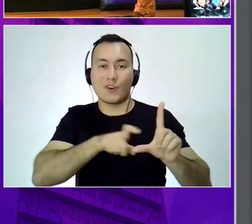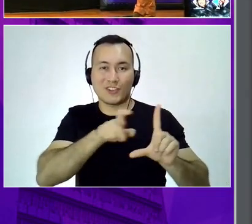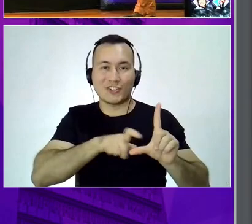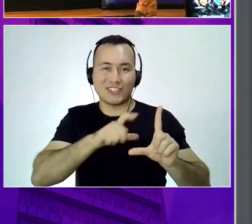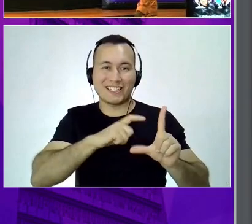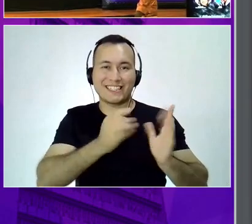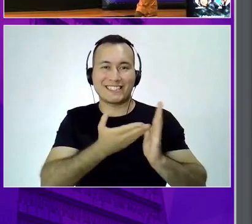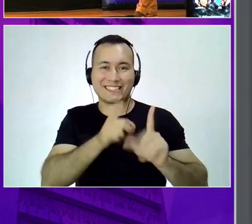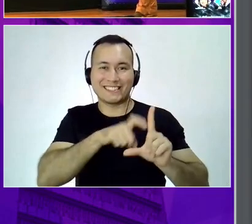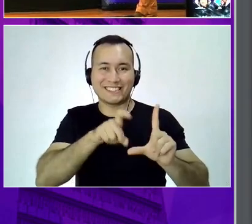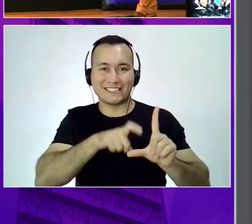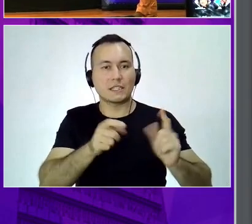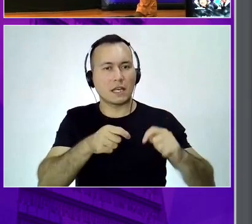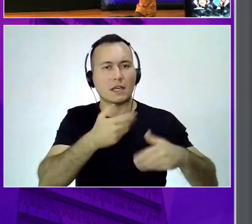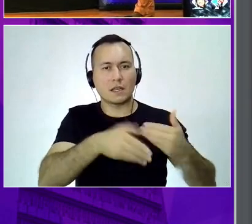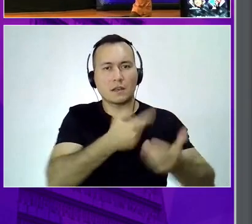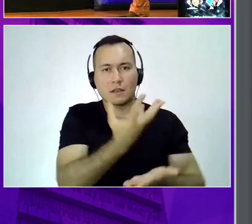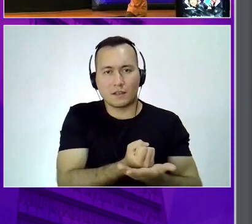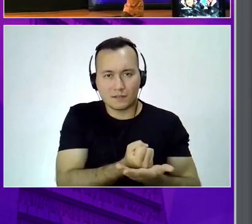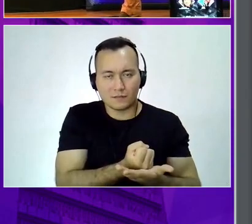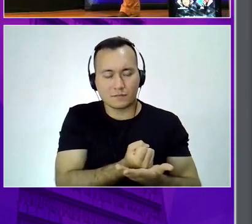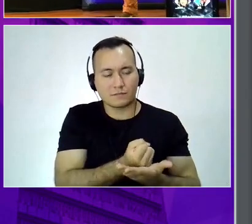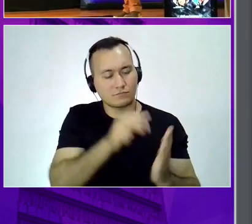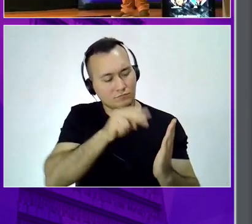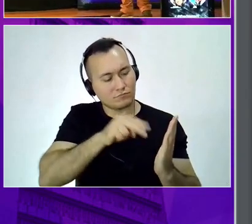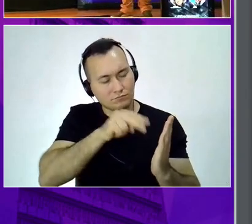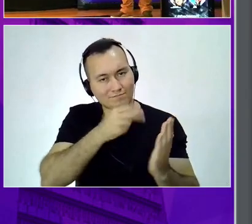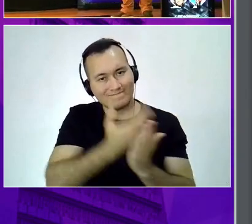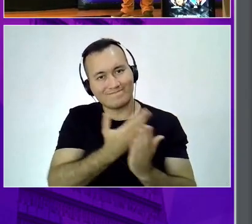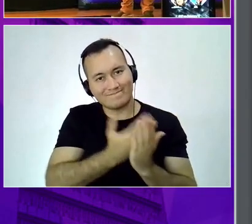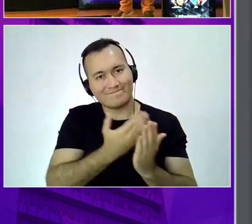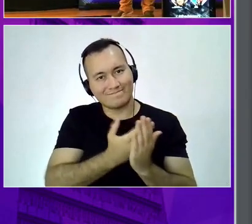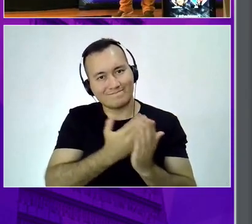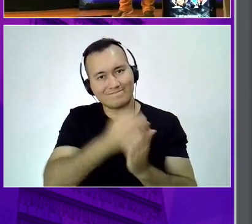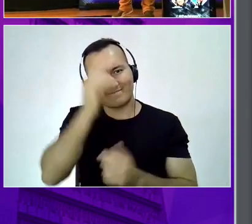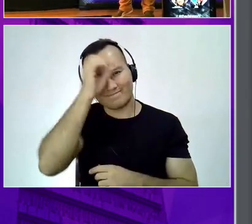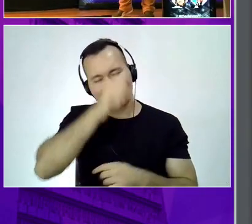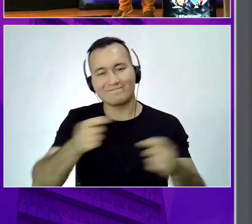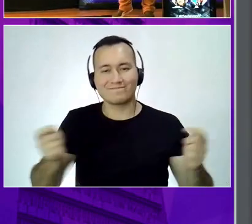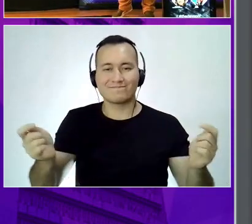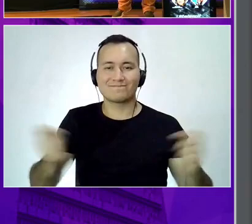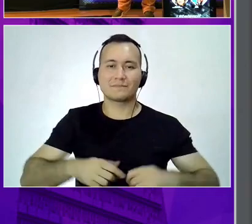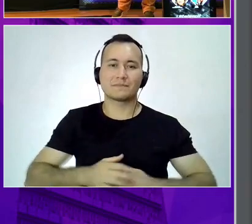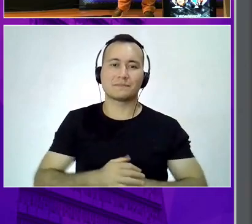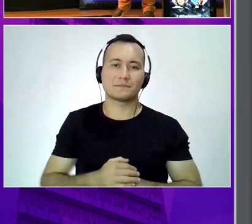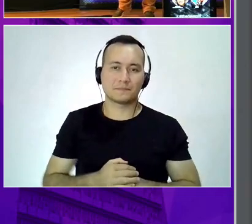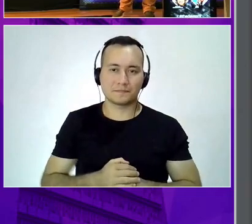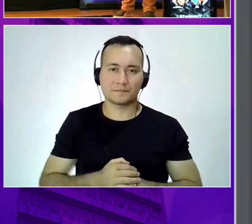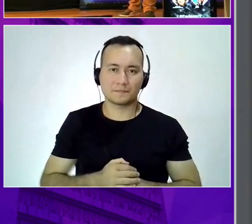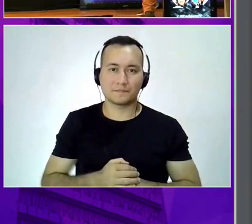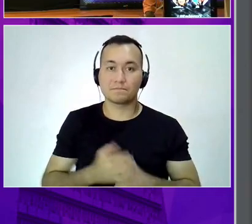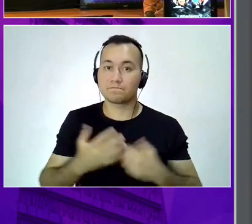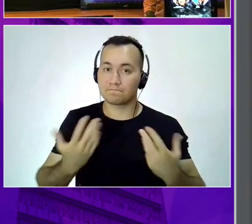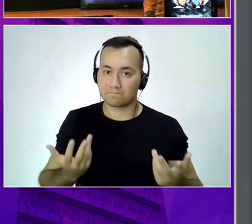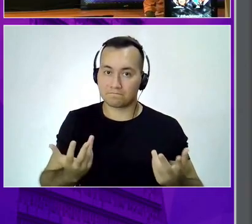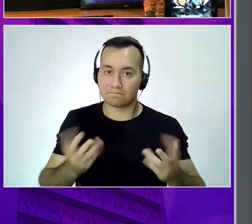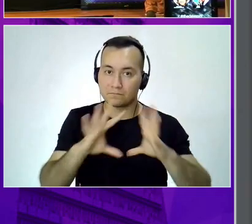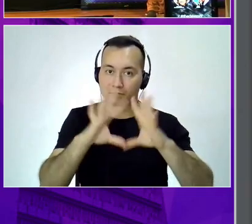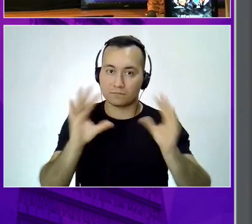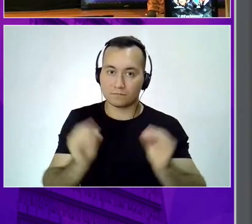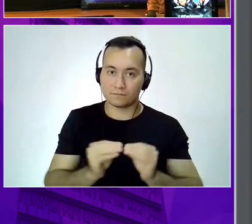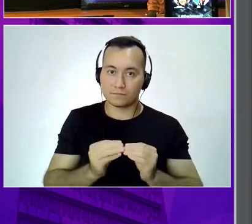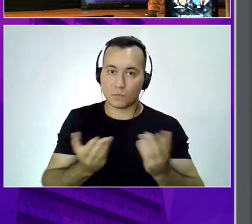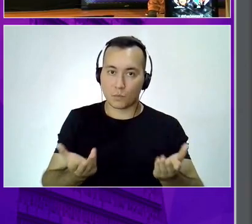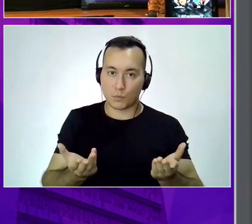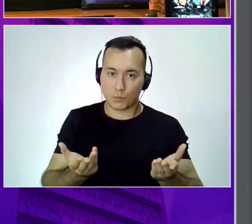absorver. Então, galera, né, o que eu queria trazer para vocês é basicamente quando a gente fala de mudança, é que o